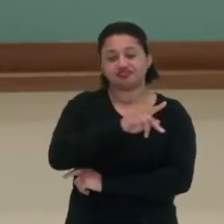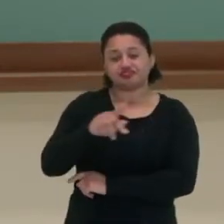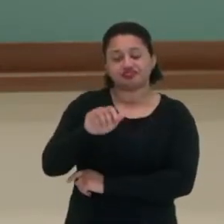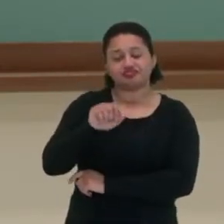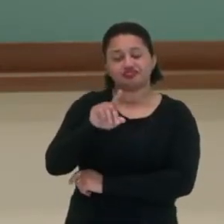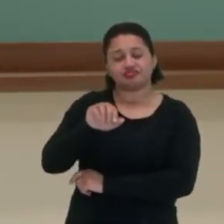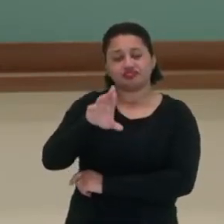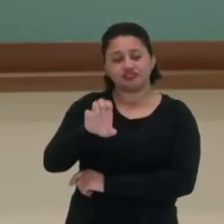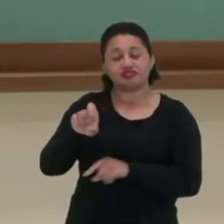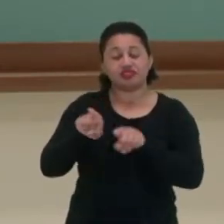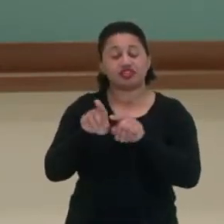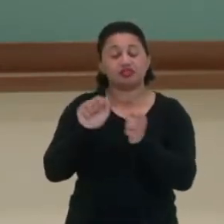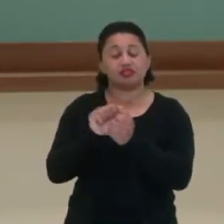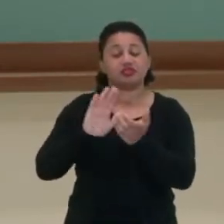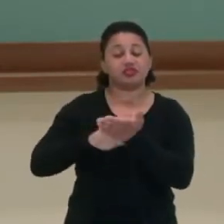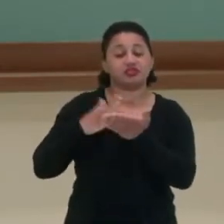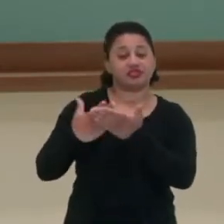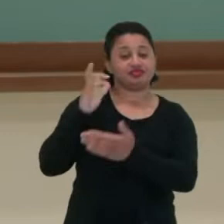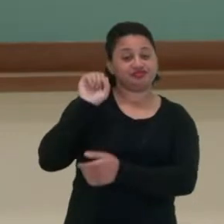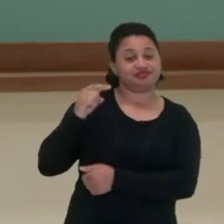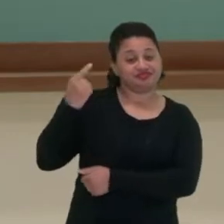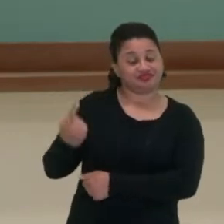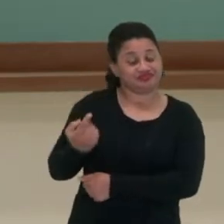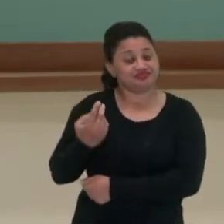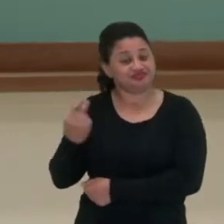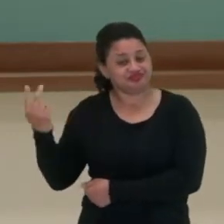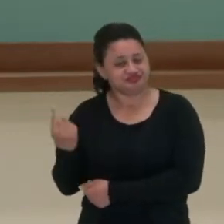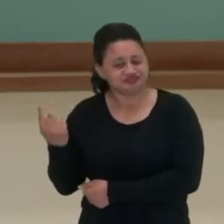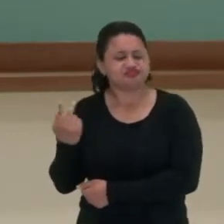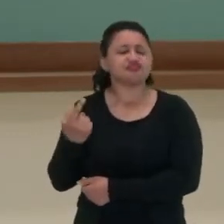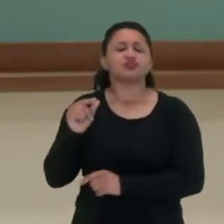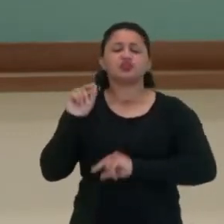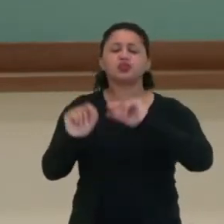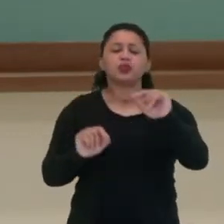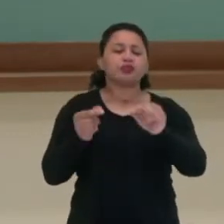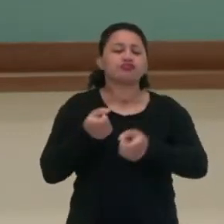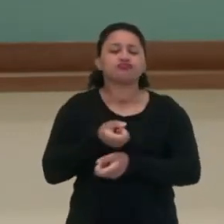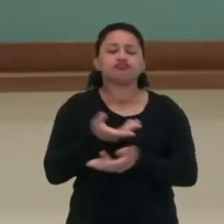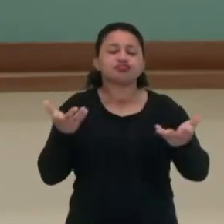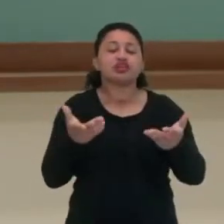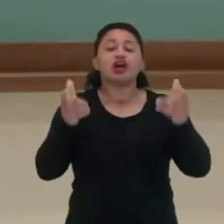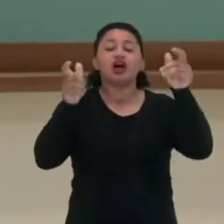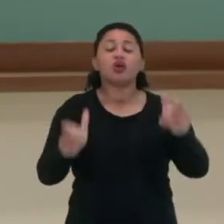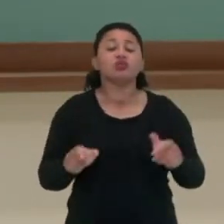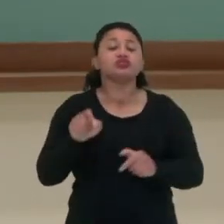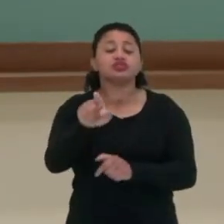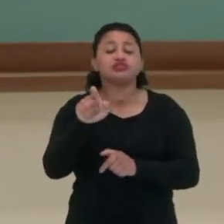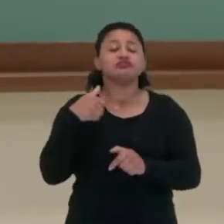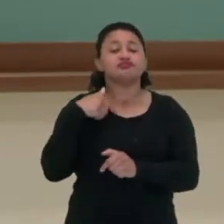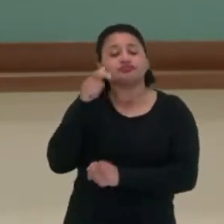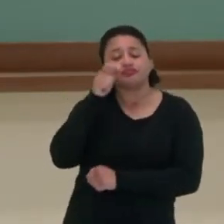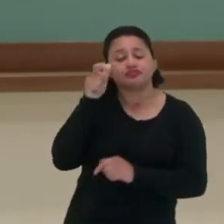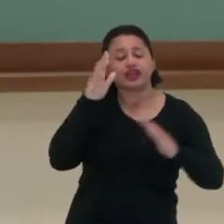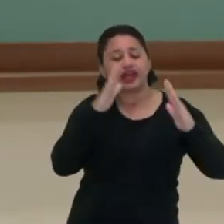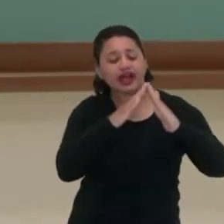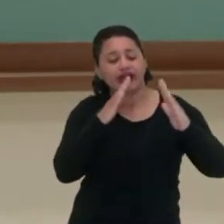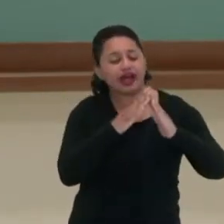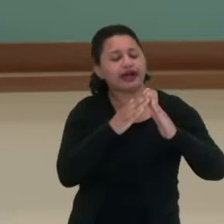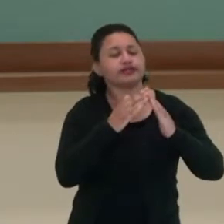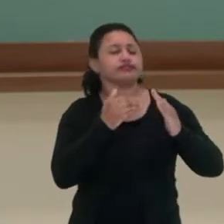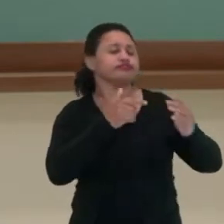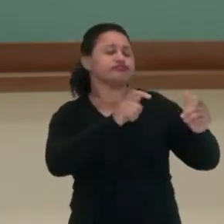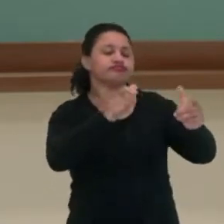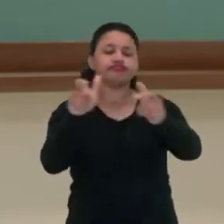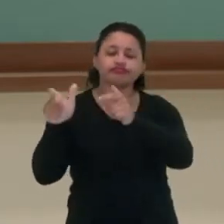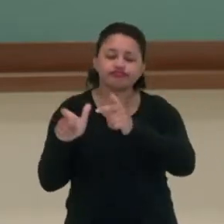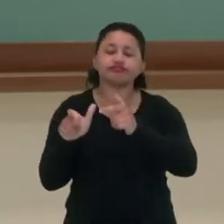e juntamente comigo temos aqui a nossa intérprete de Libras, Jéssica, e nós vamos levar até onde quer que você esteja, na sua casa ou em qualquer outro